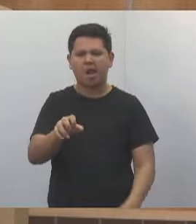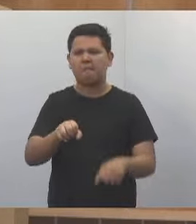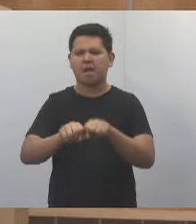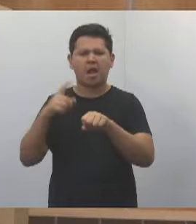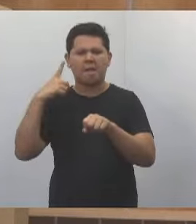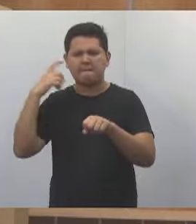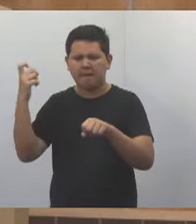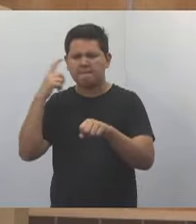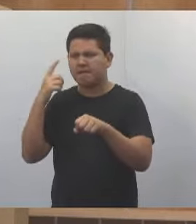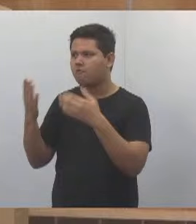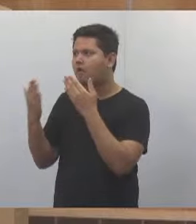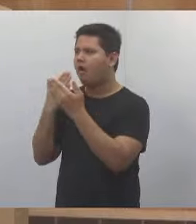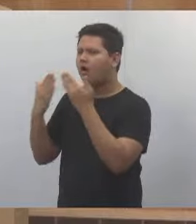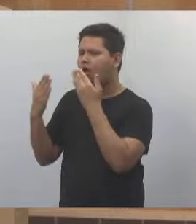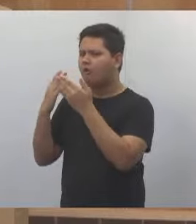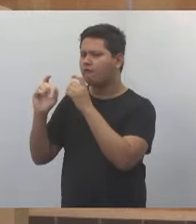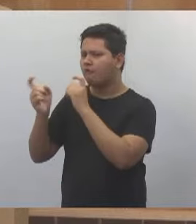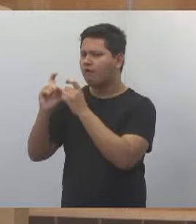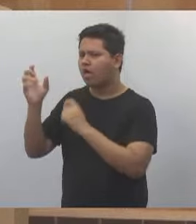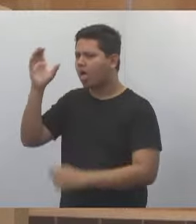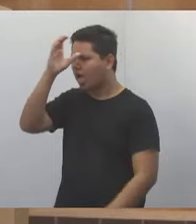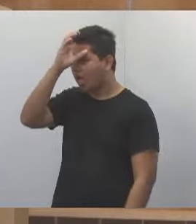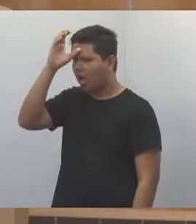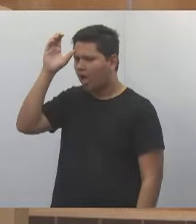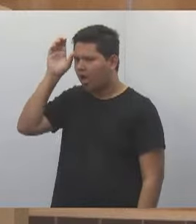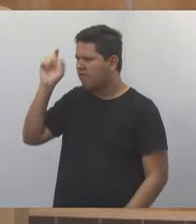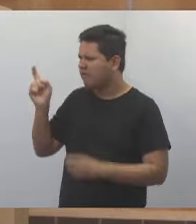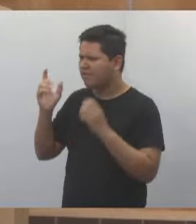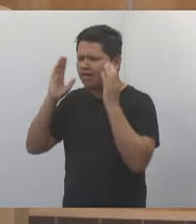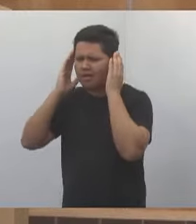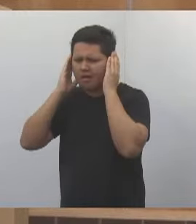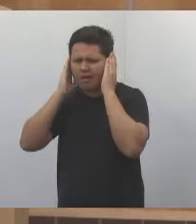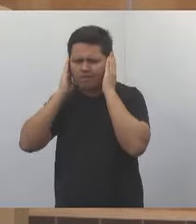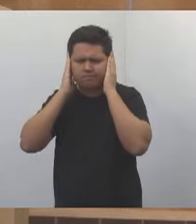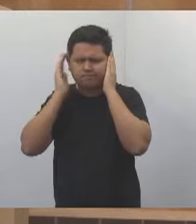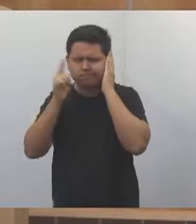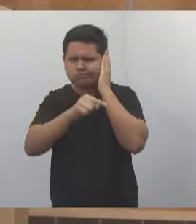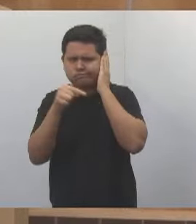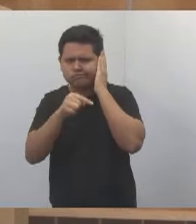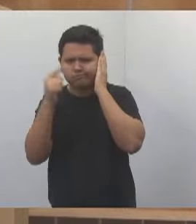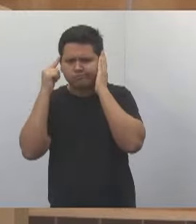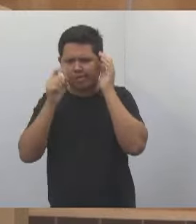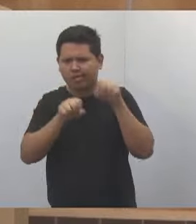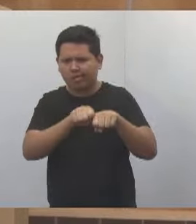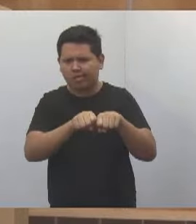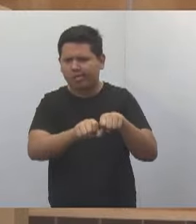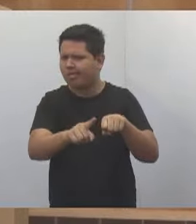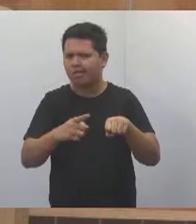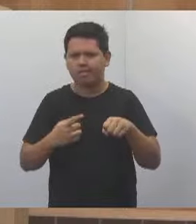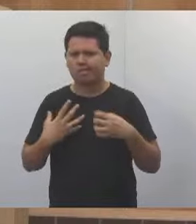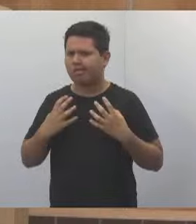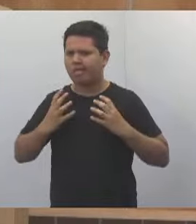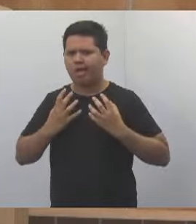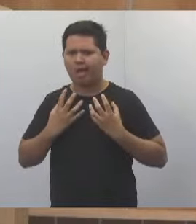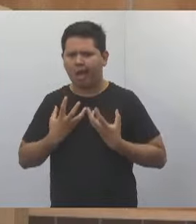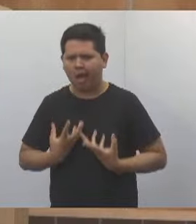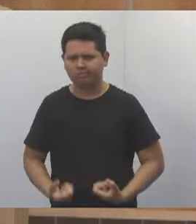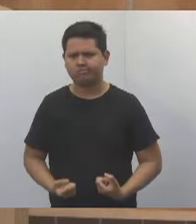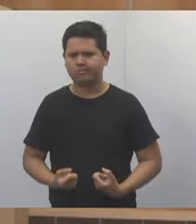está conversando com o cliente, você faz até assim, ó, né? Não aguenta. E eu quero aqui mandar um grande abraço para o